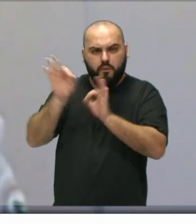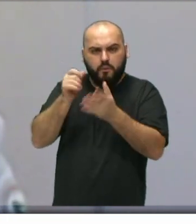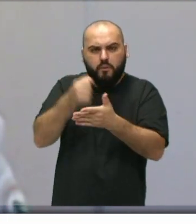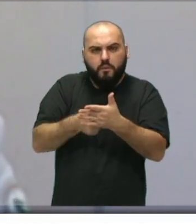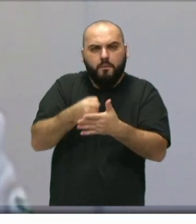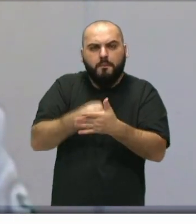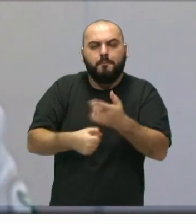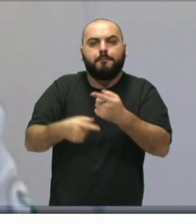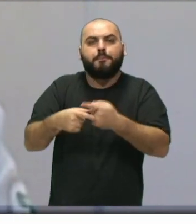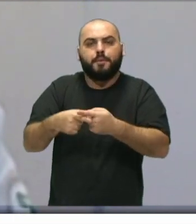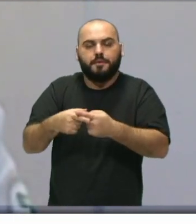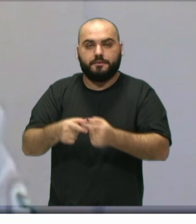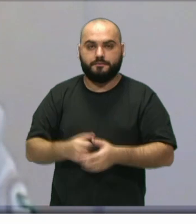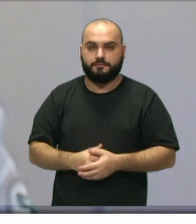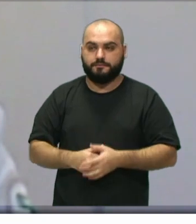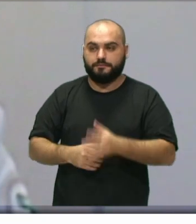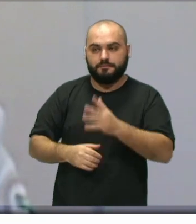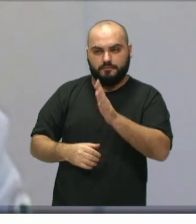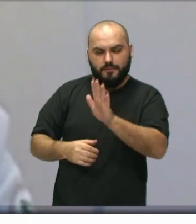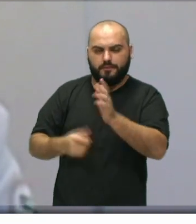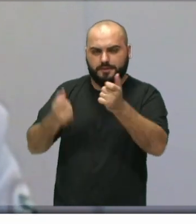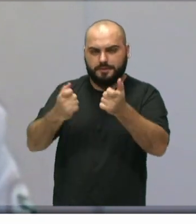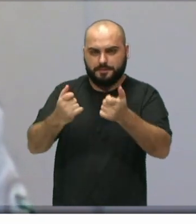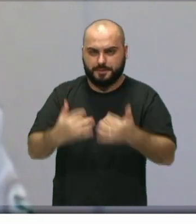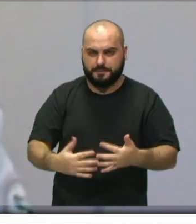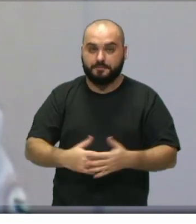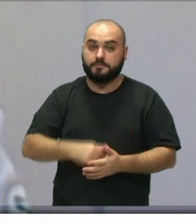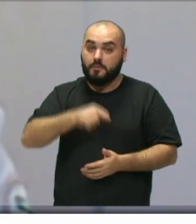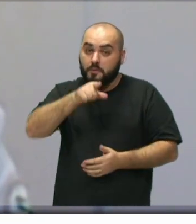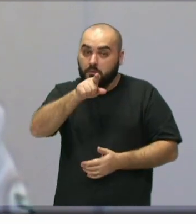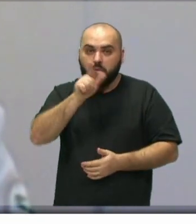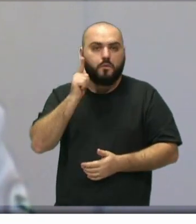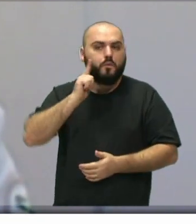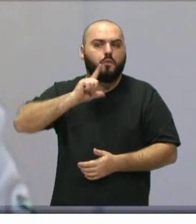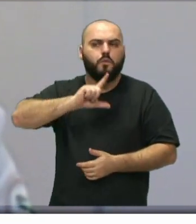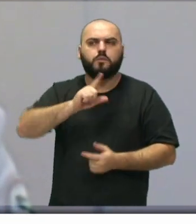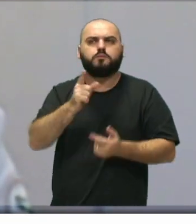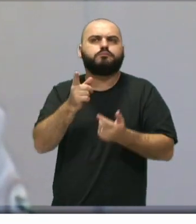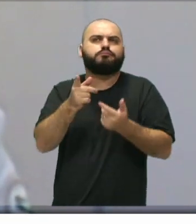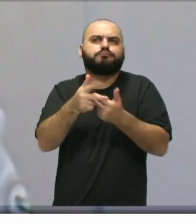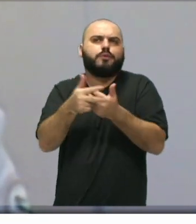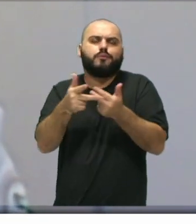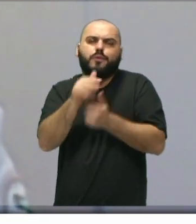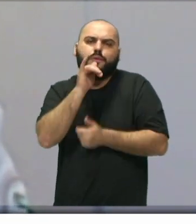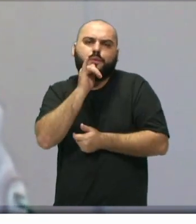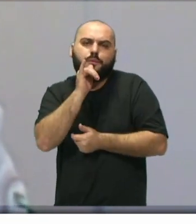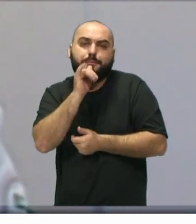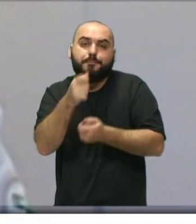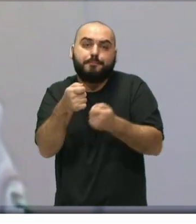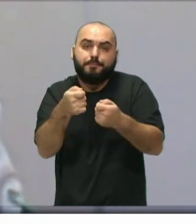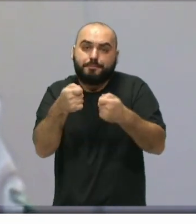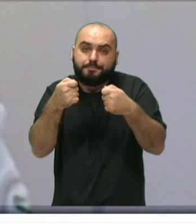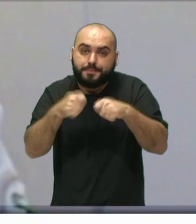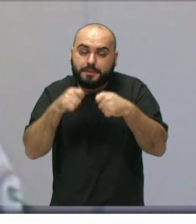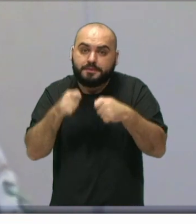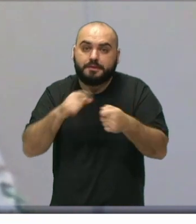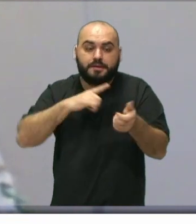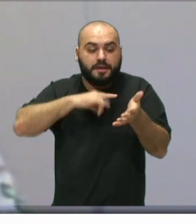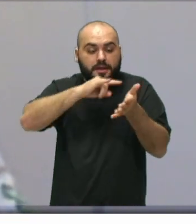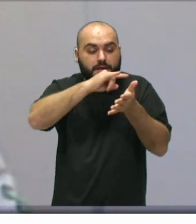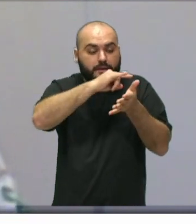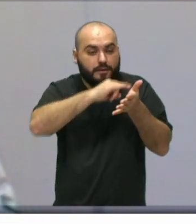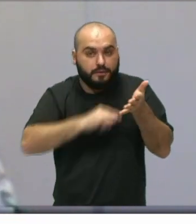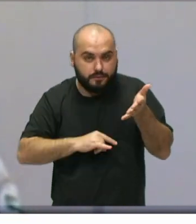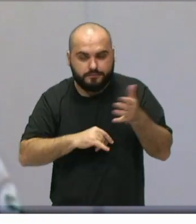Por quê? Porque para você conseguir alguma coisa, você precisa ter como